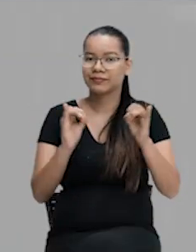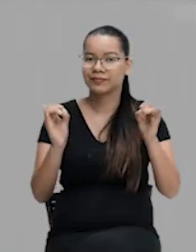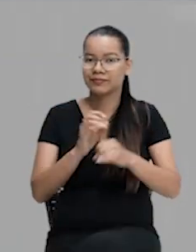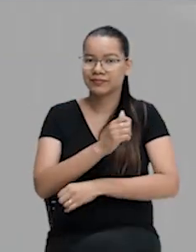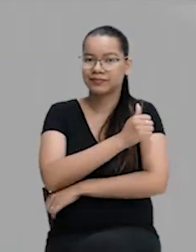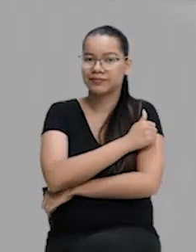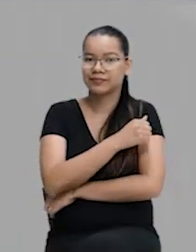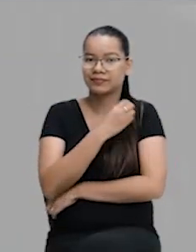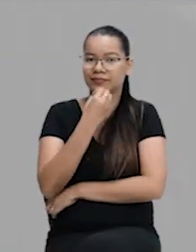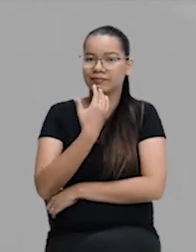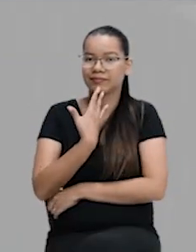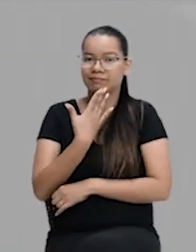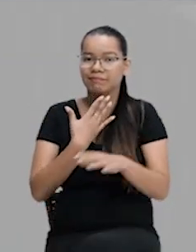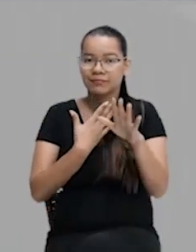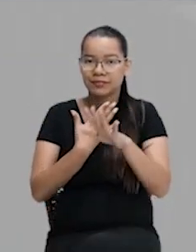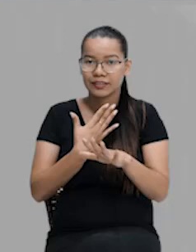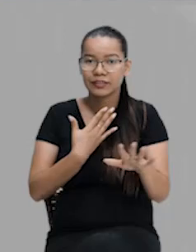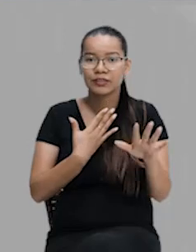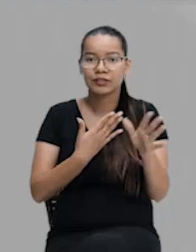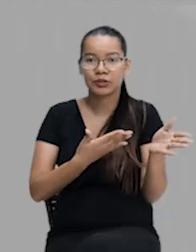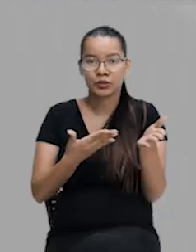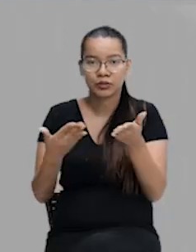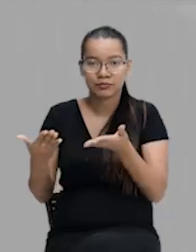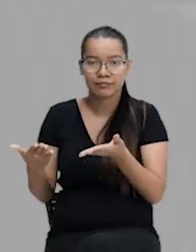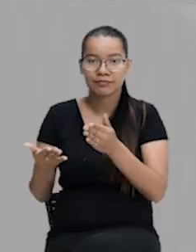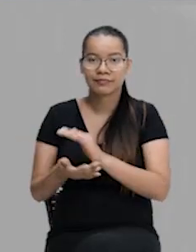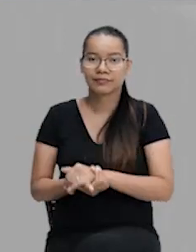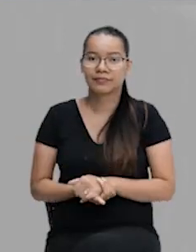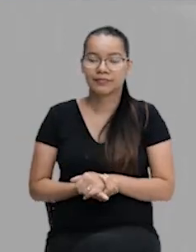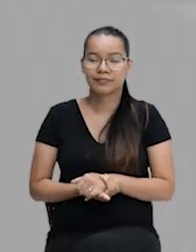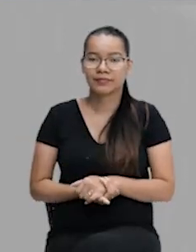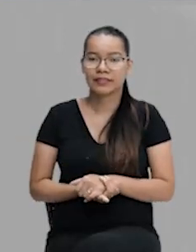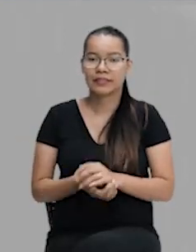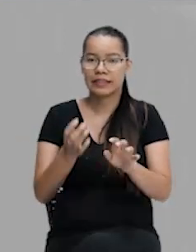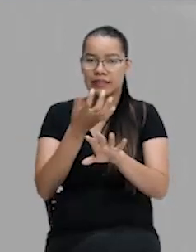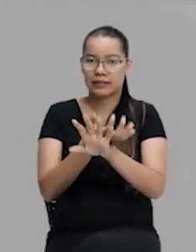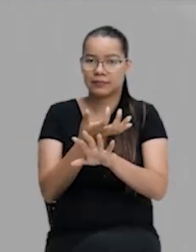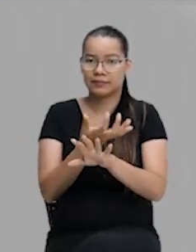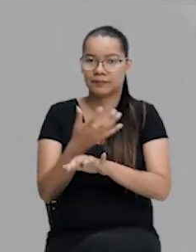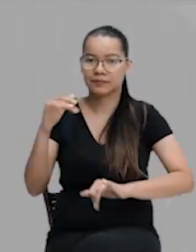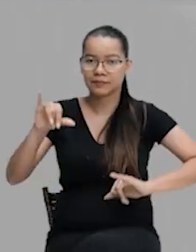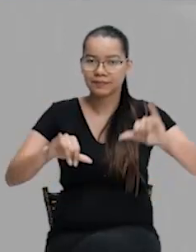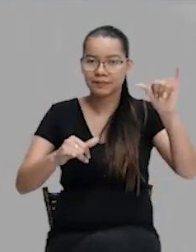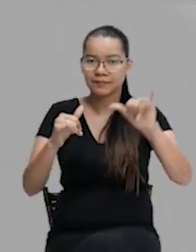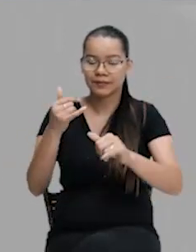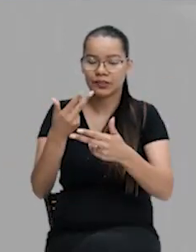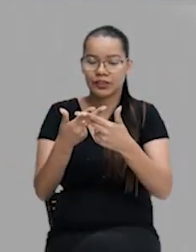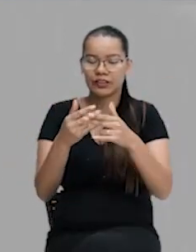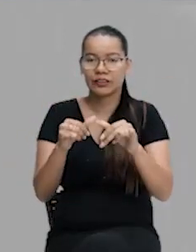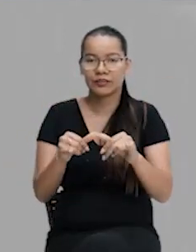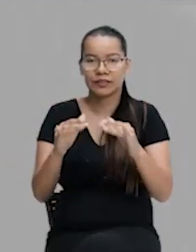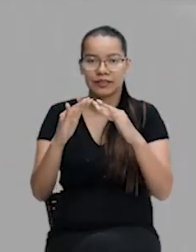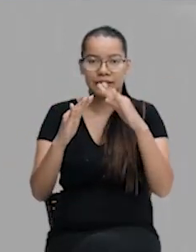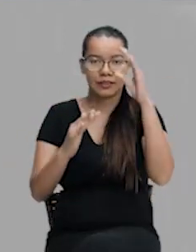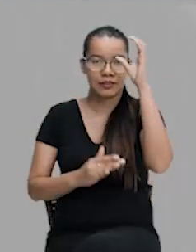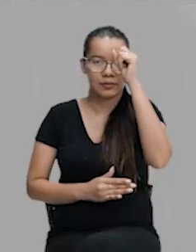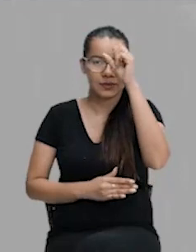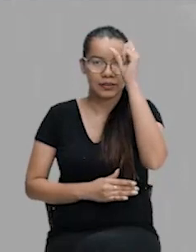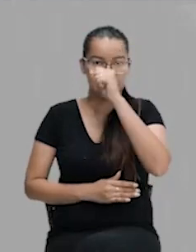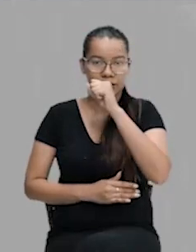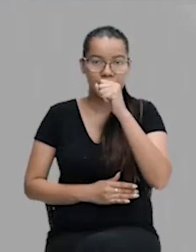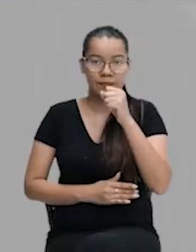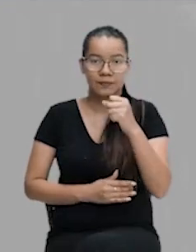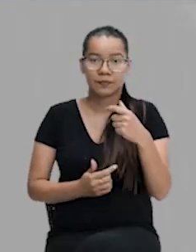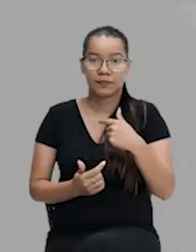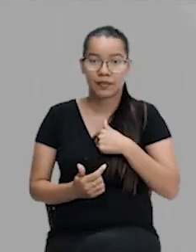Olá, turma, sejam todos bem-vindos, professor Alex, disciplina Química, mais um nosso projeto Fique em Casa Aprendendo. Turminha,